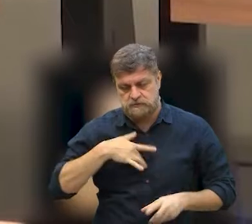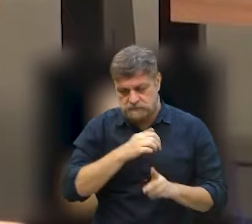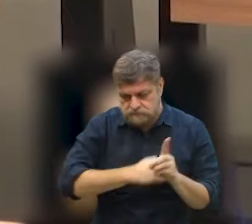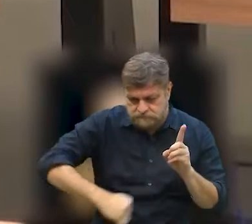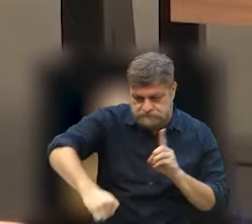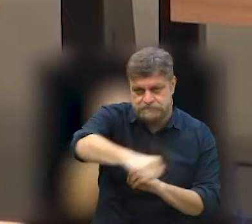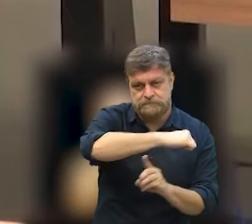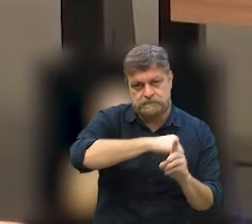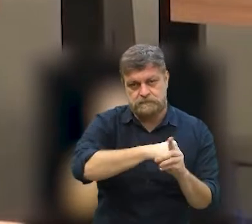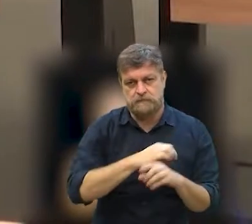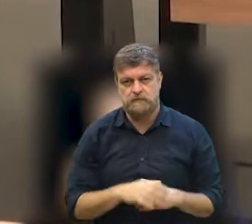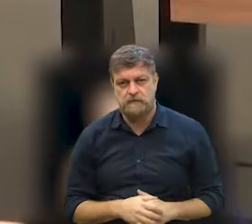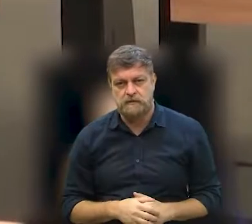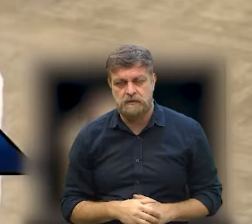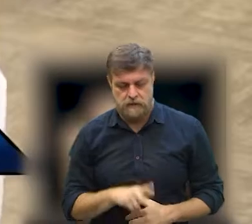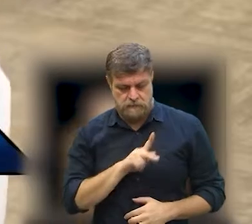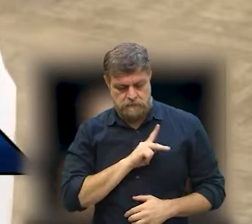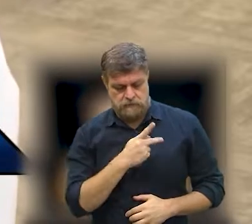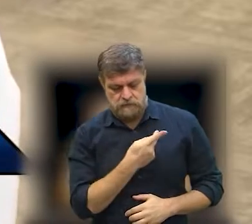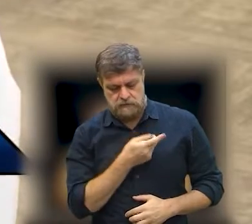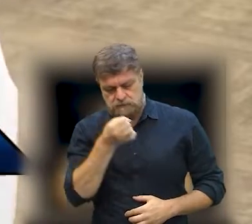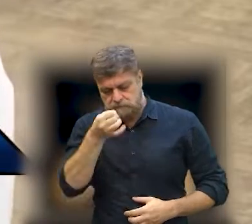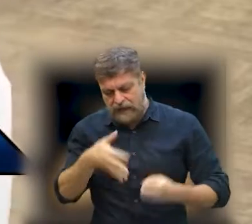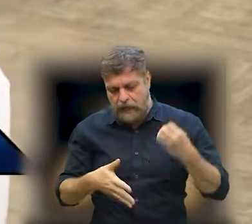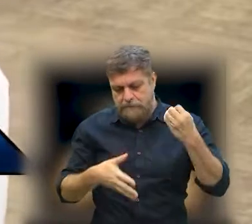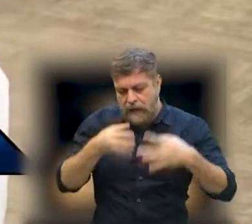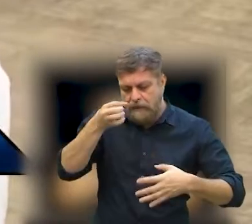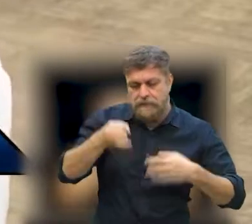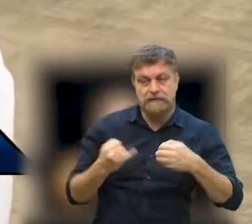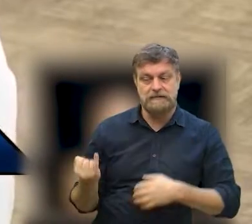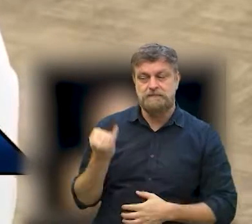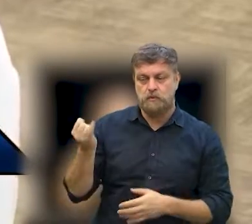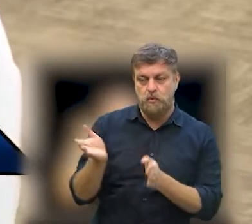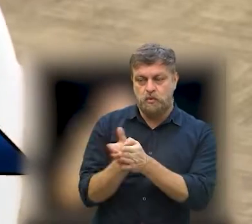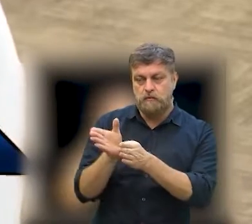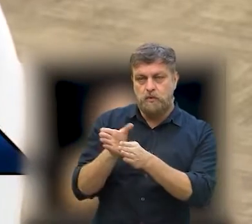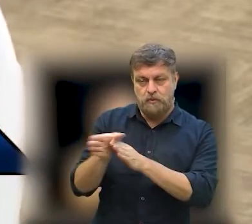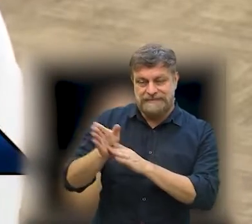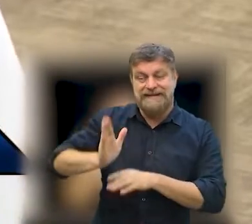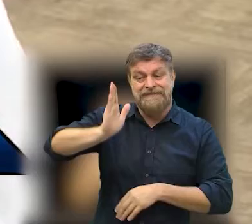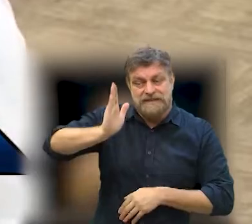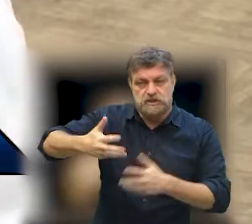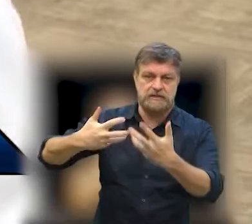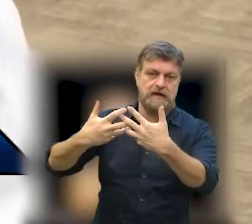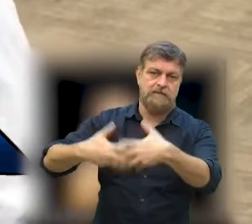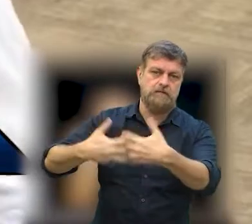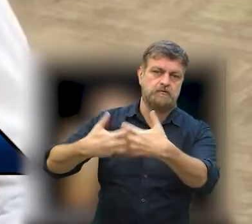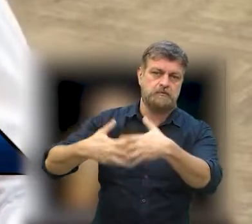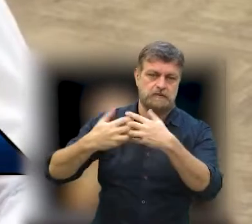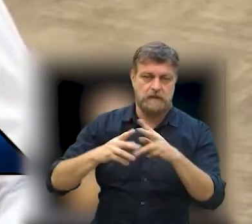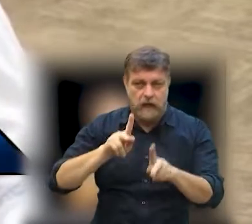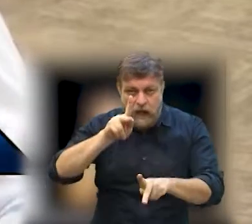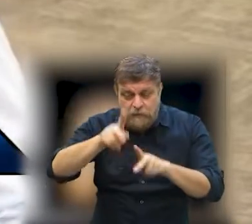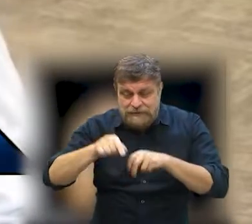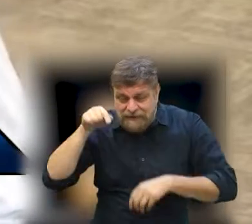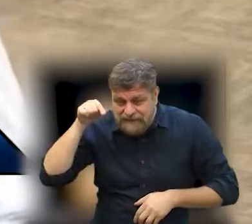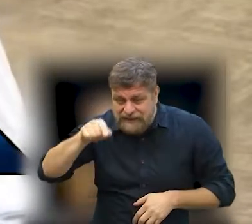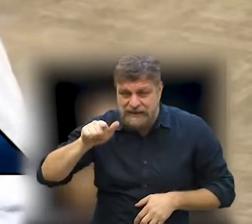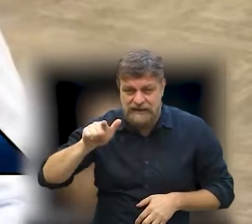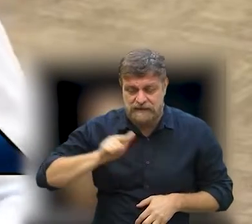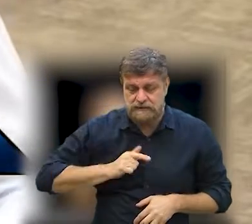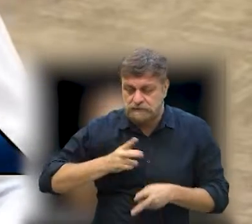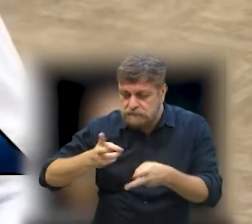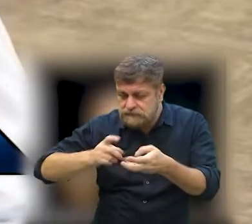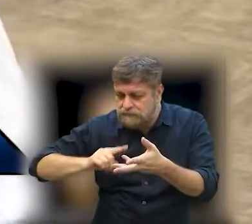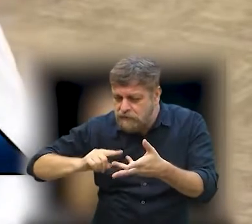o vereador Cecílio Santos. Paulo Haddad comentou a importância do conselho, já existente. A população que está lá na